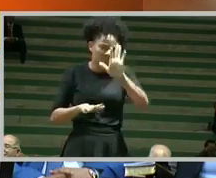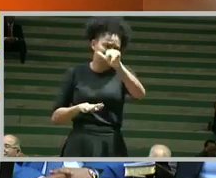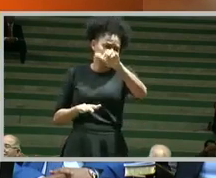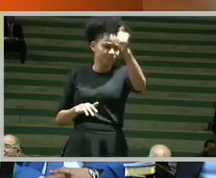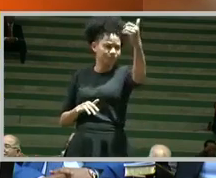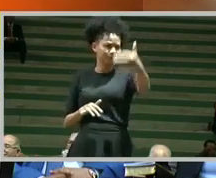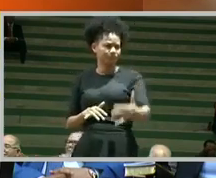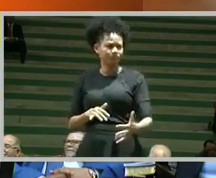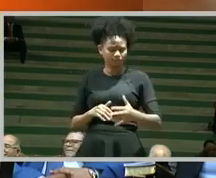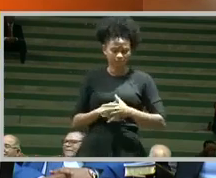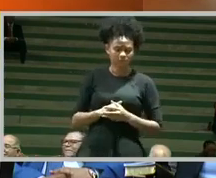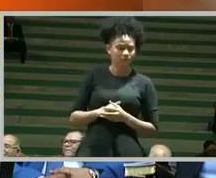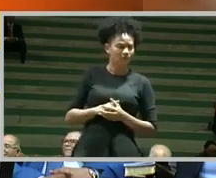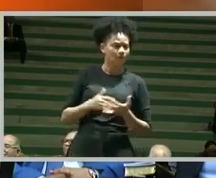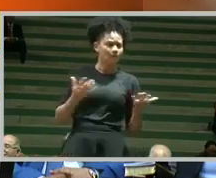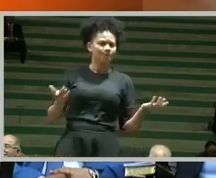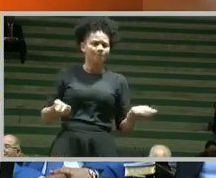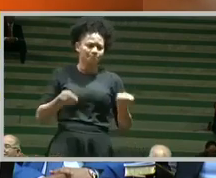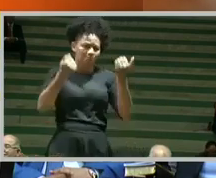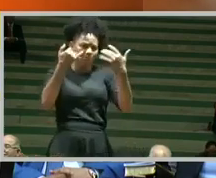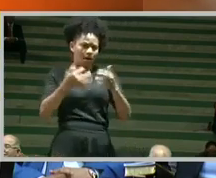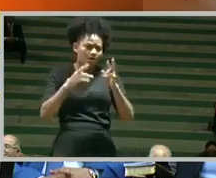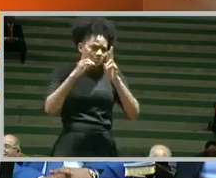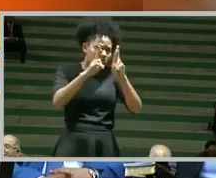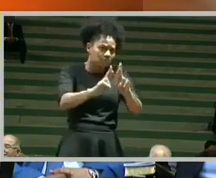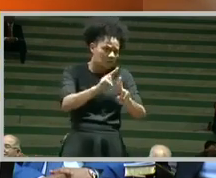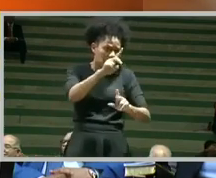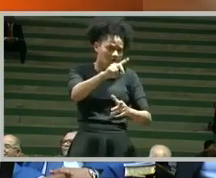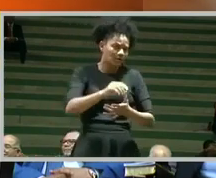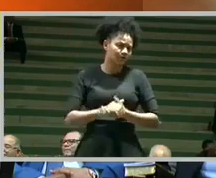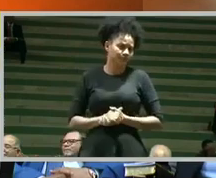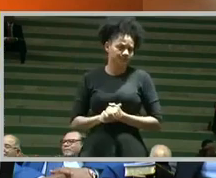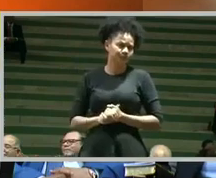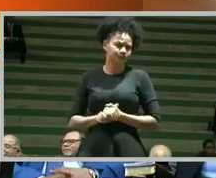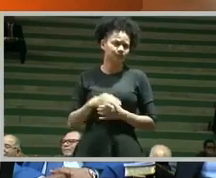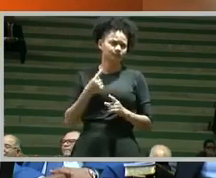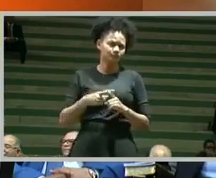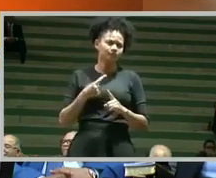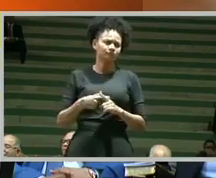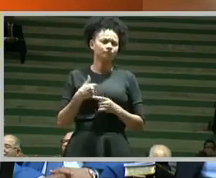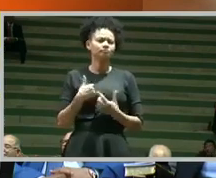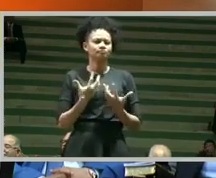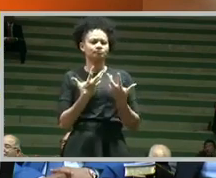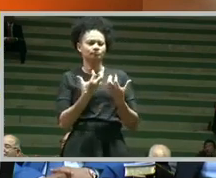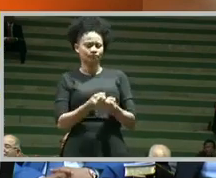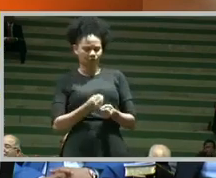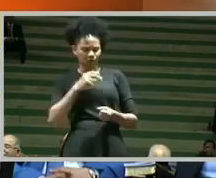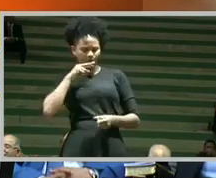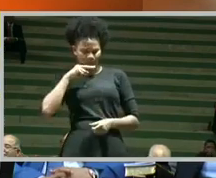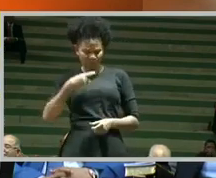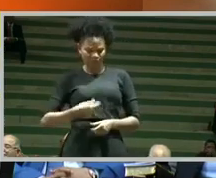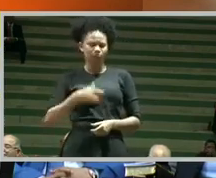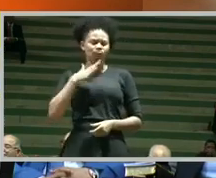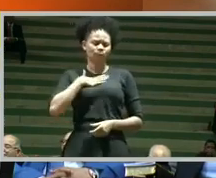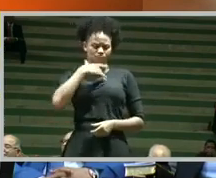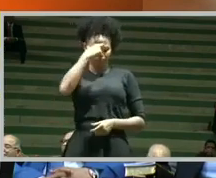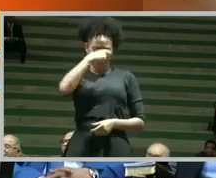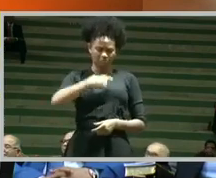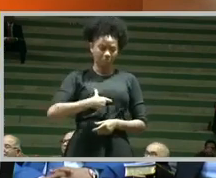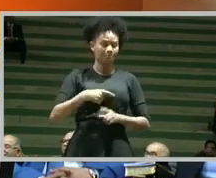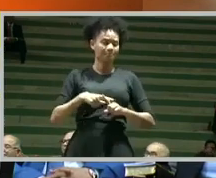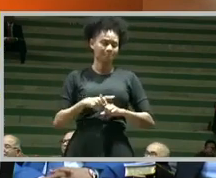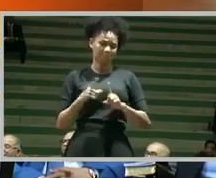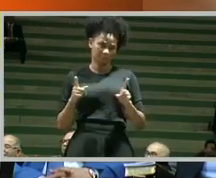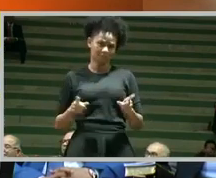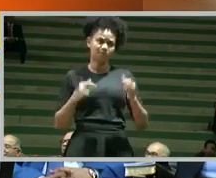uma coisa aqui. E digo com muito respeito, porque eu considero e reconheço o meu lugar. Mas